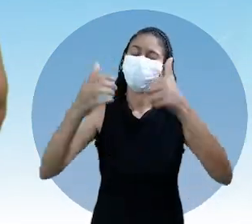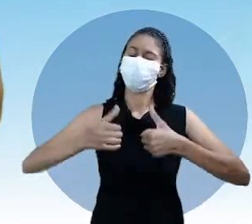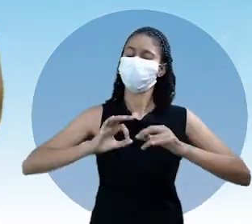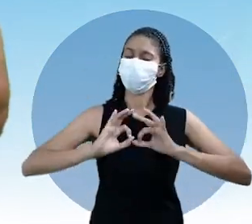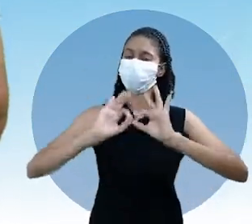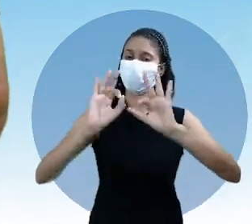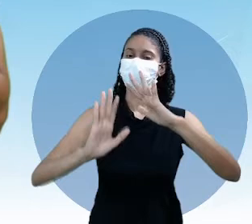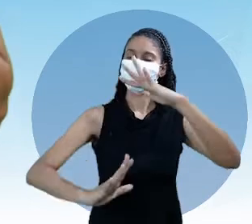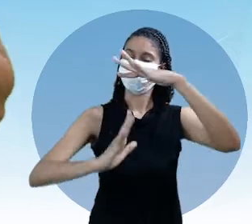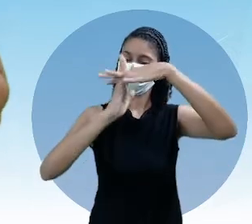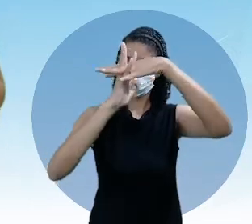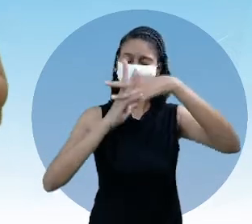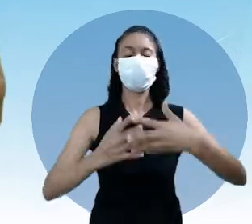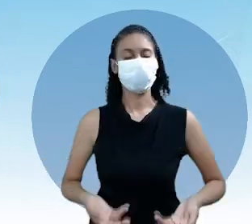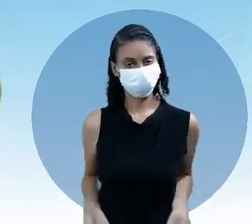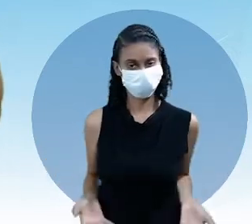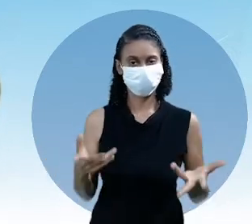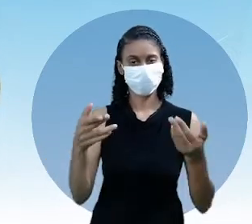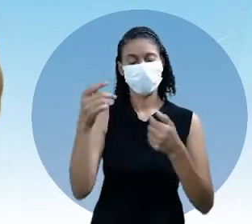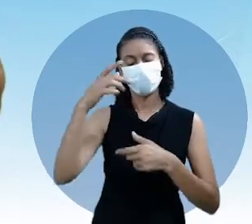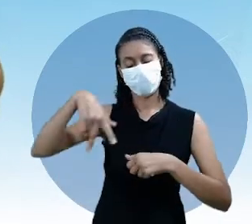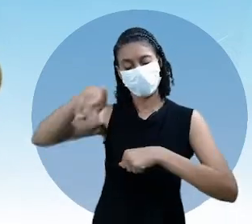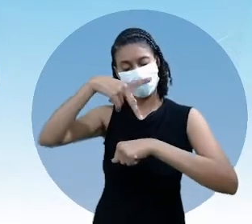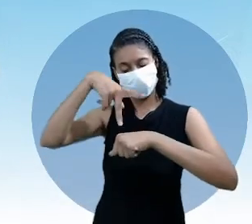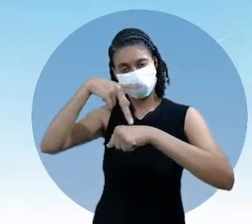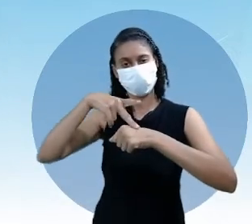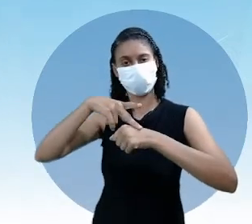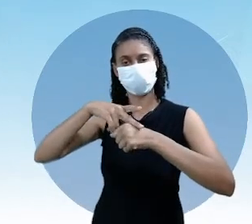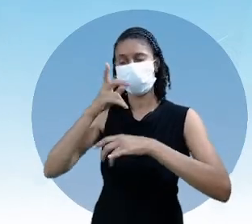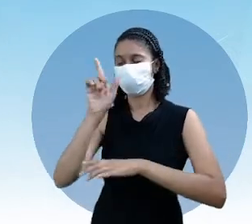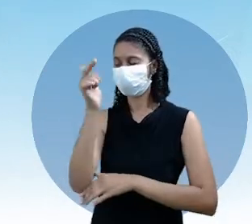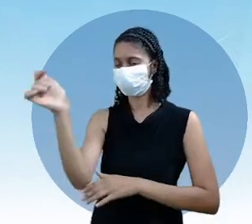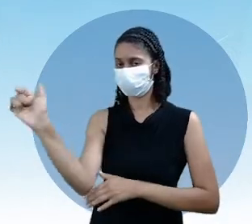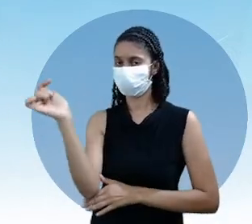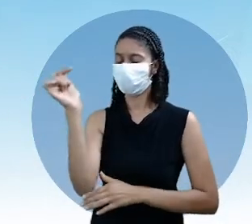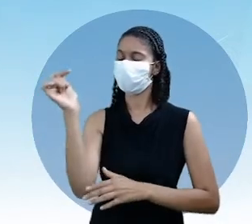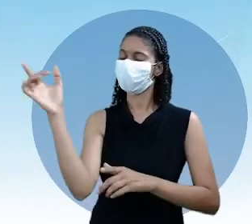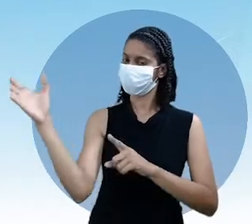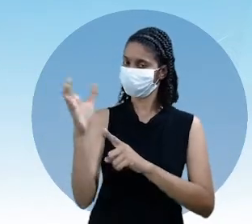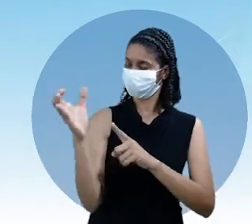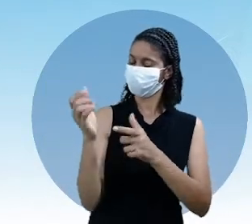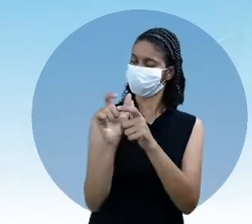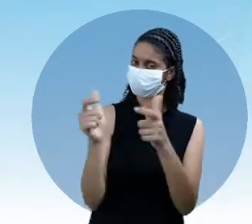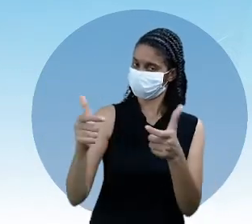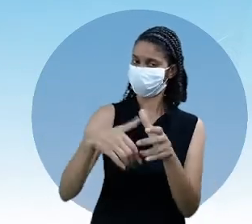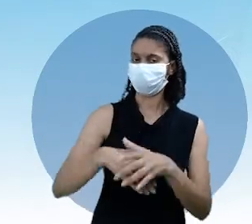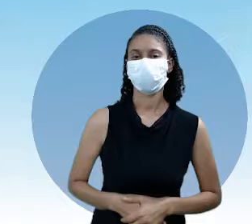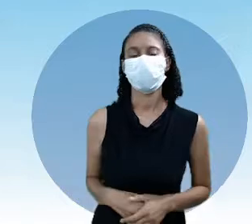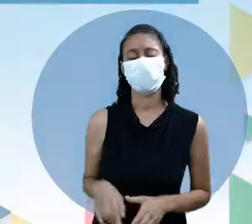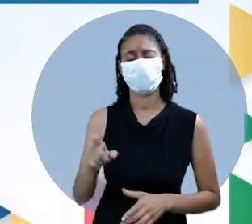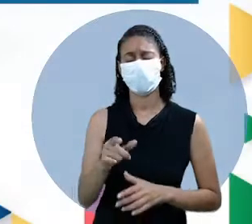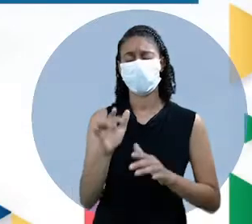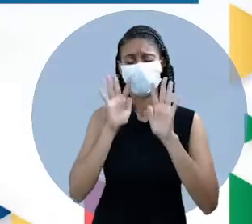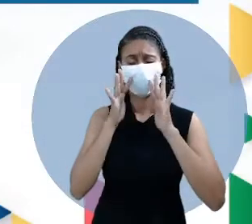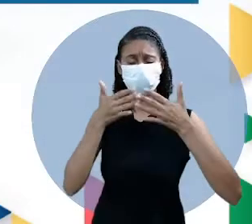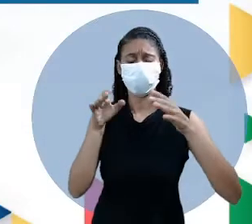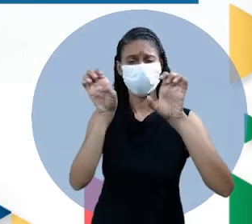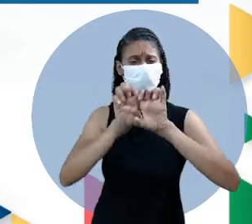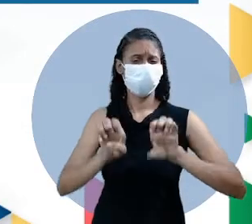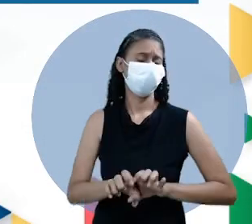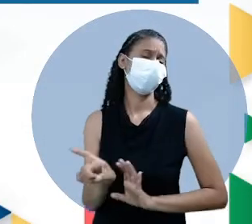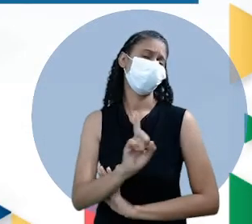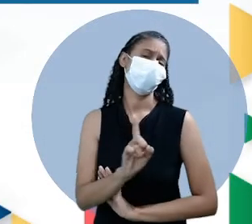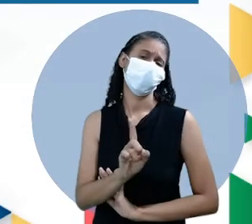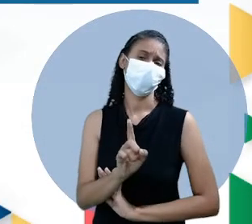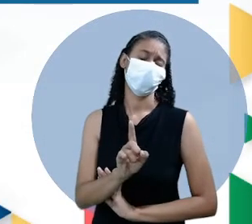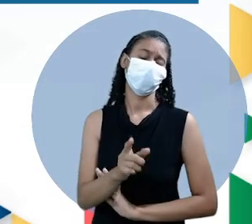ao patamar das grandes nações. Então, essa teoria ela não dava importância aos aspectos estruturais,